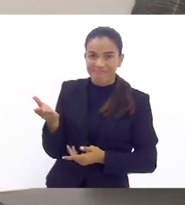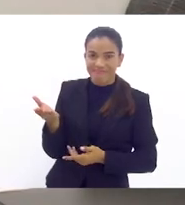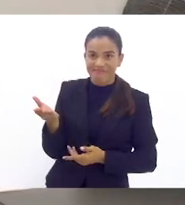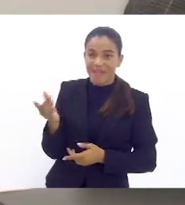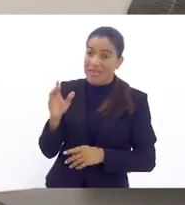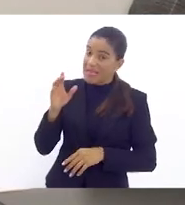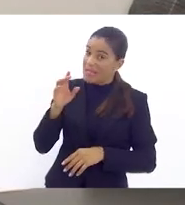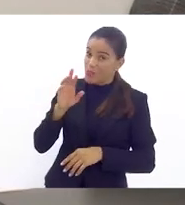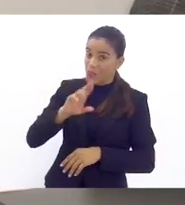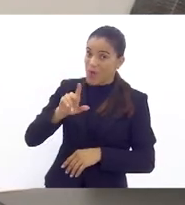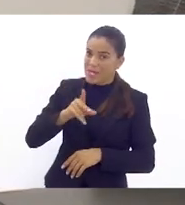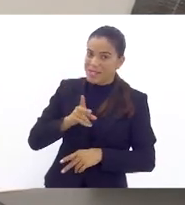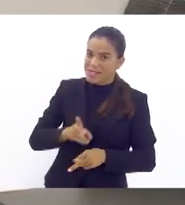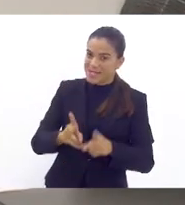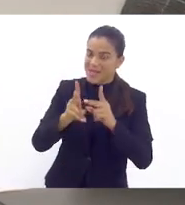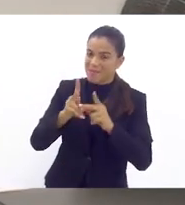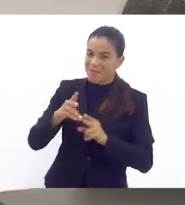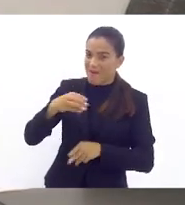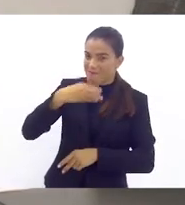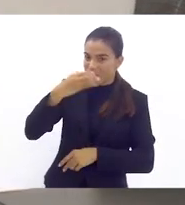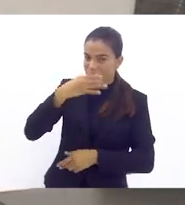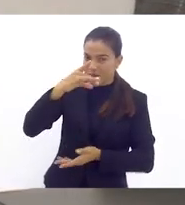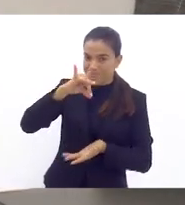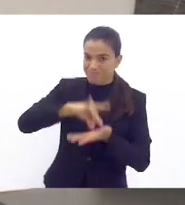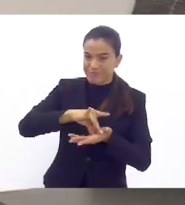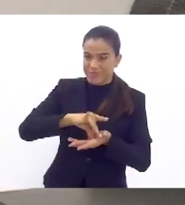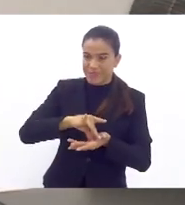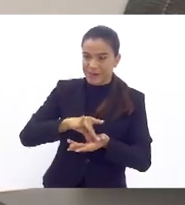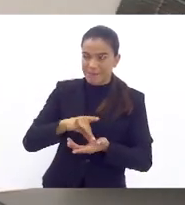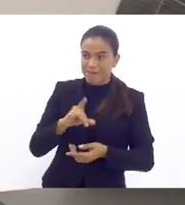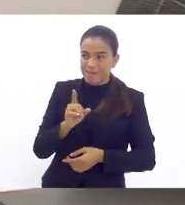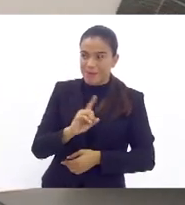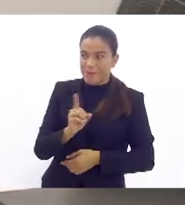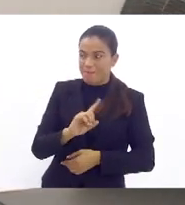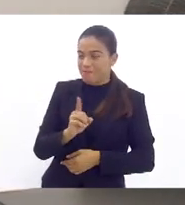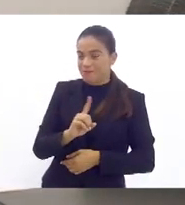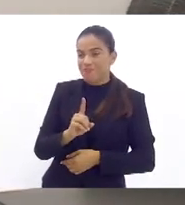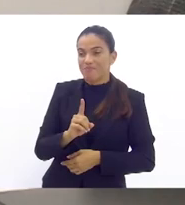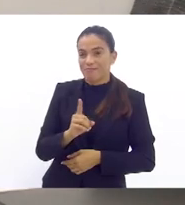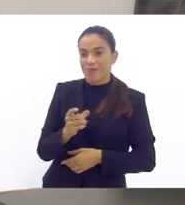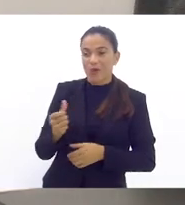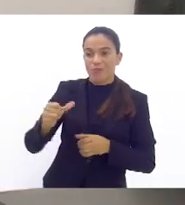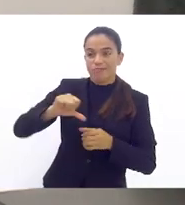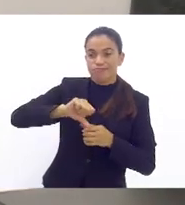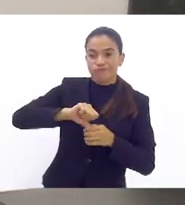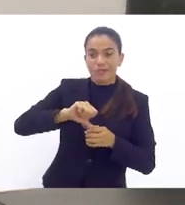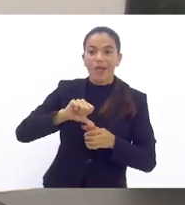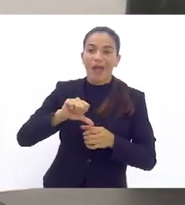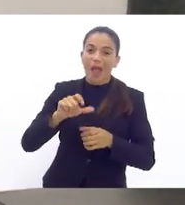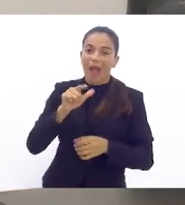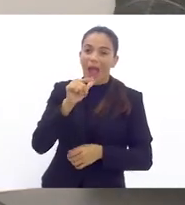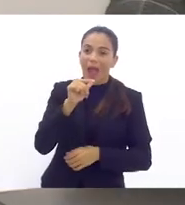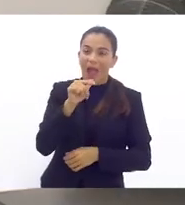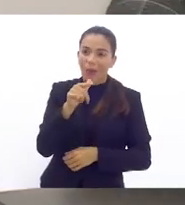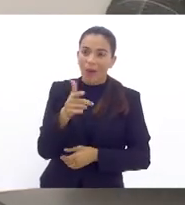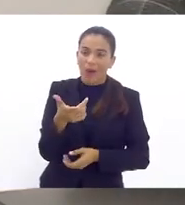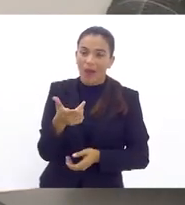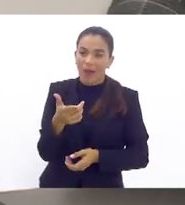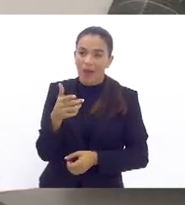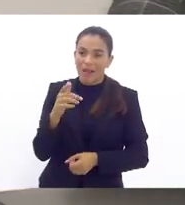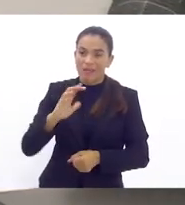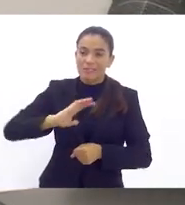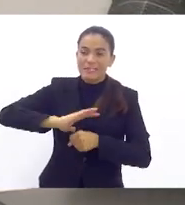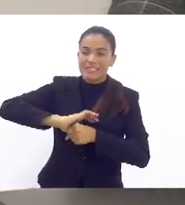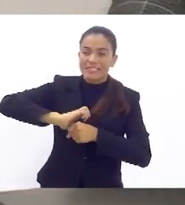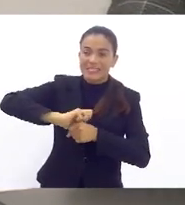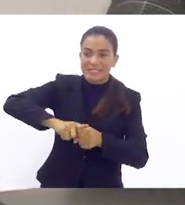Nem sempre, mas na maioria das vezes, coloca o suco e apenas uma tampa que